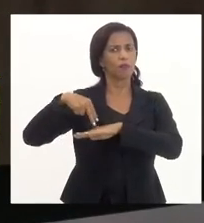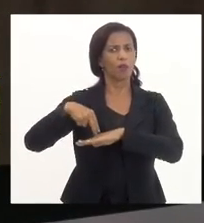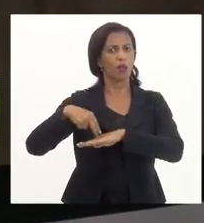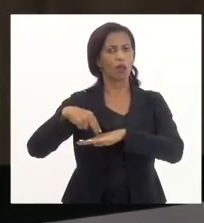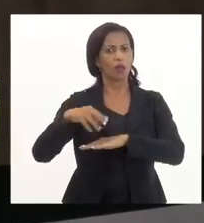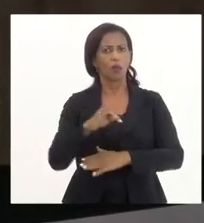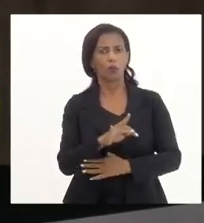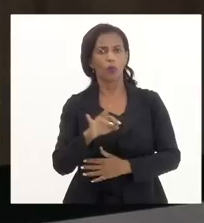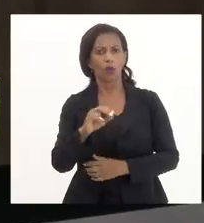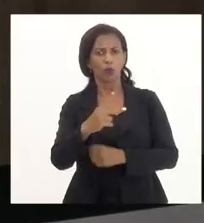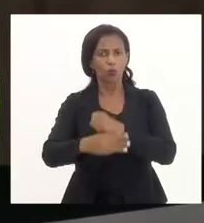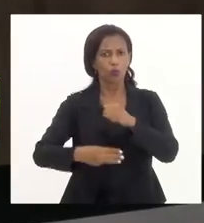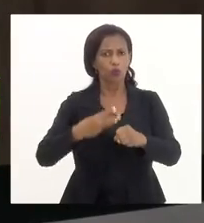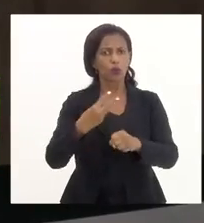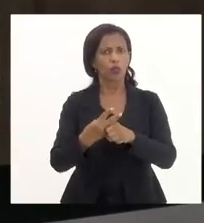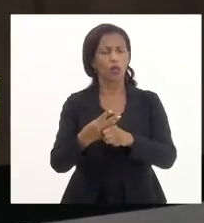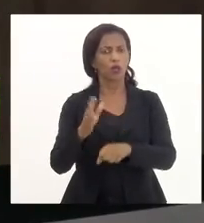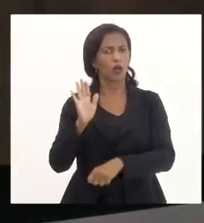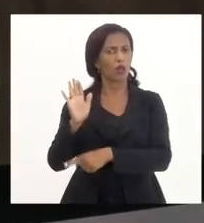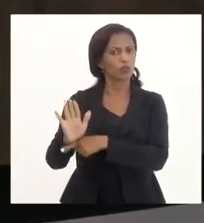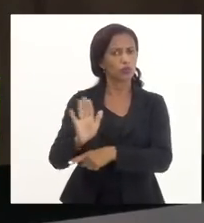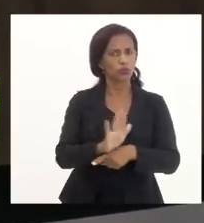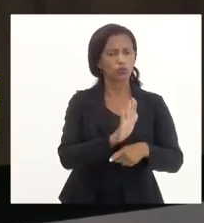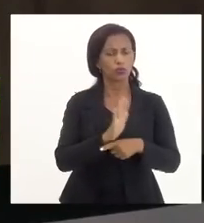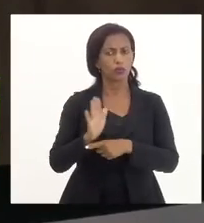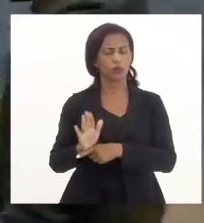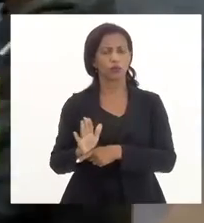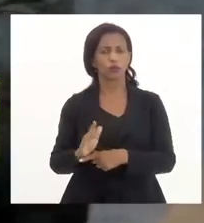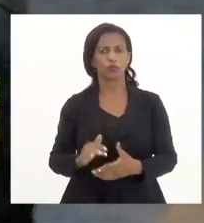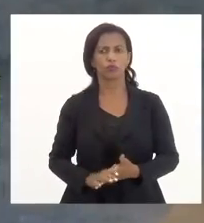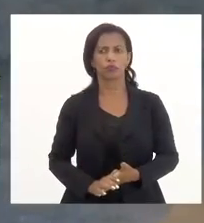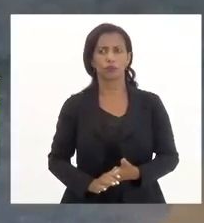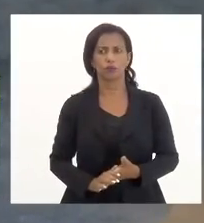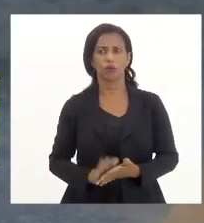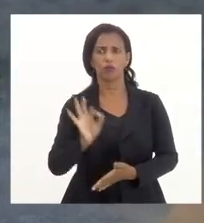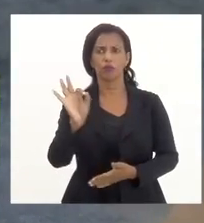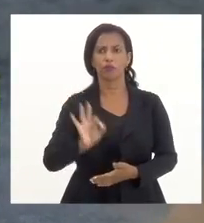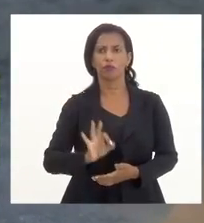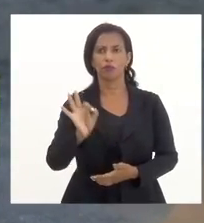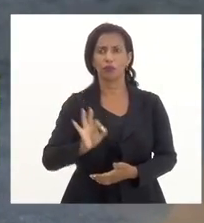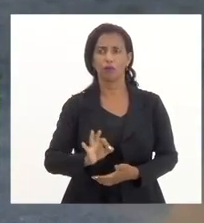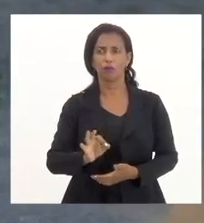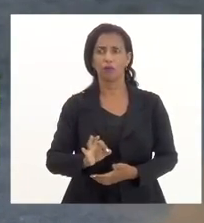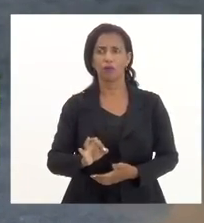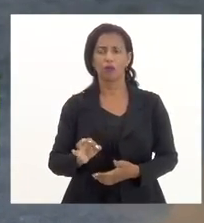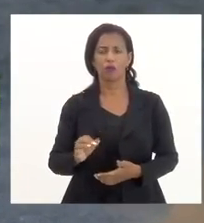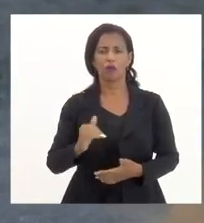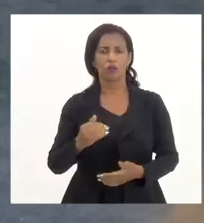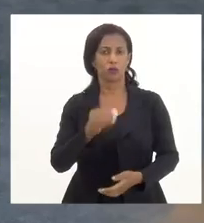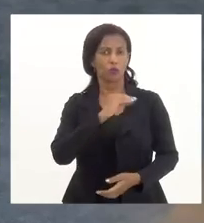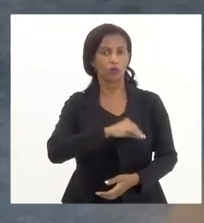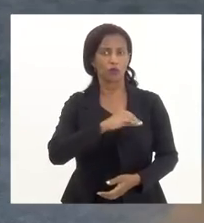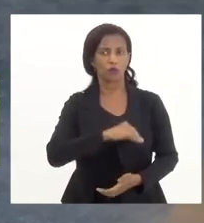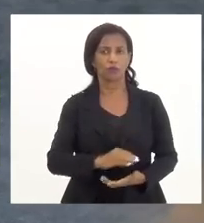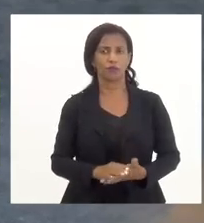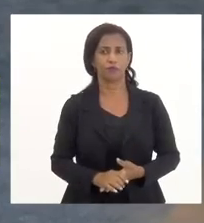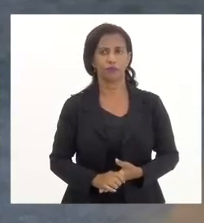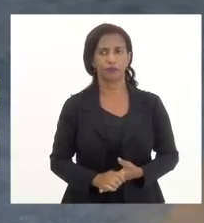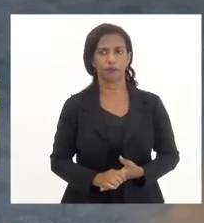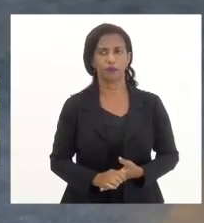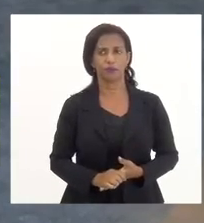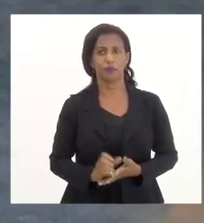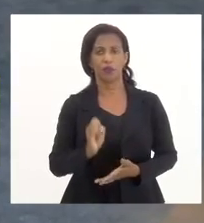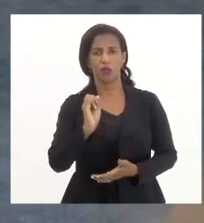triângulos contribuem efetivamente com percentual significativo sobre as remunerações